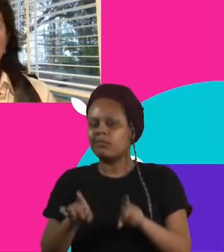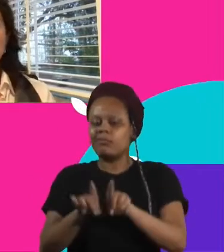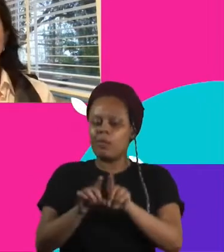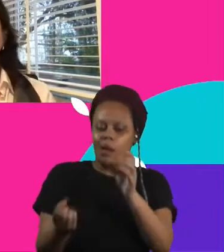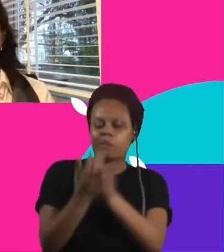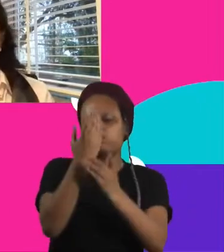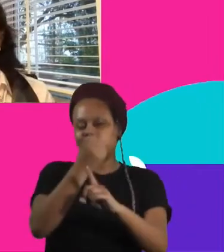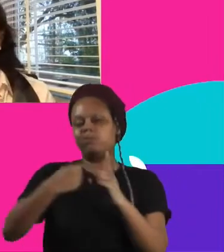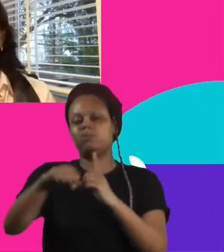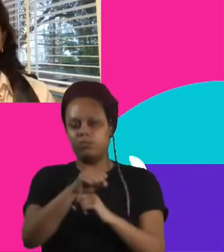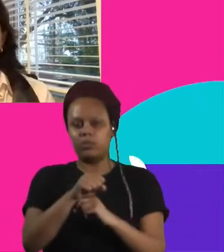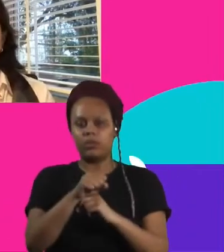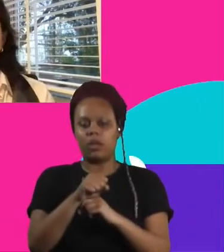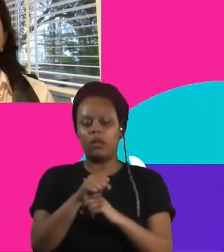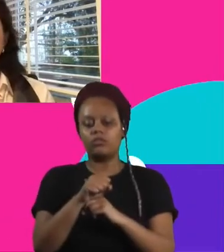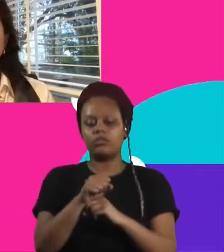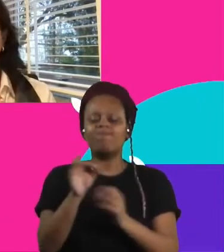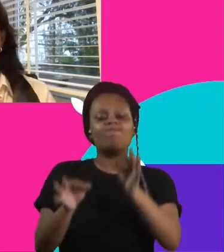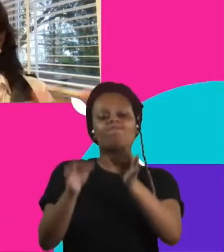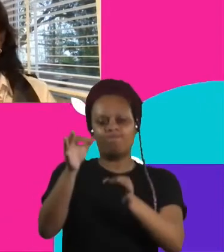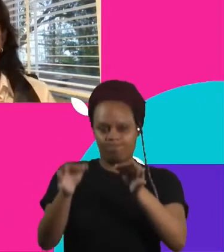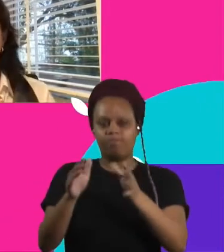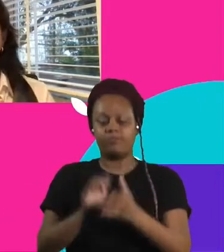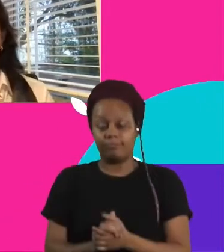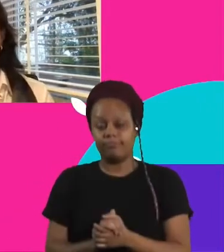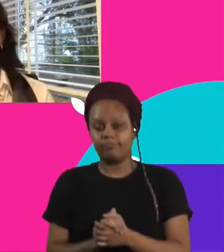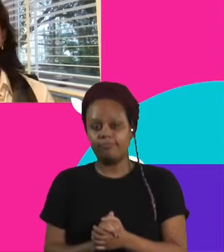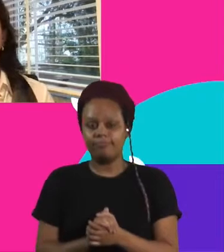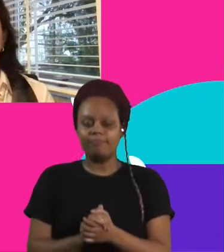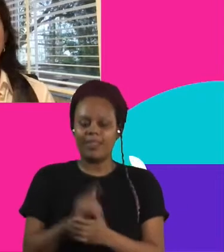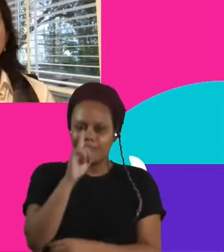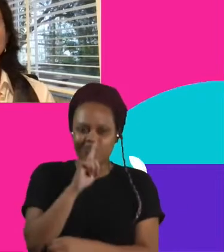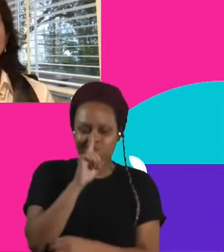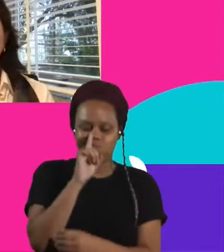A deficiência em alfabetização de dados já é um obstáculo, como a gente ouviu aqui